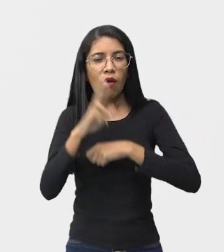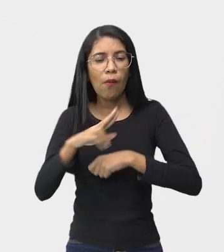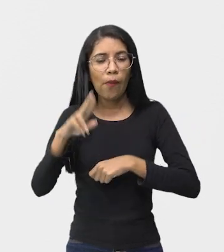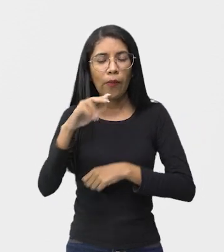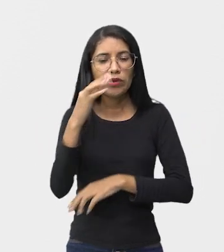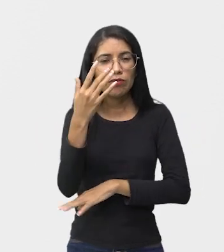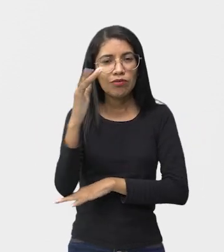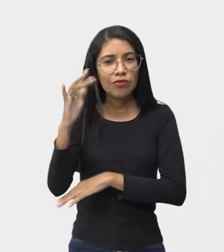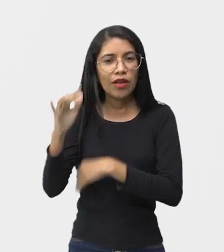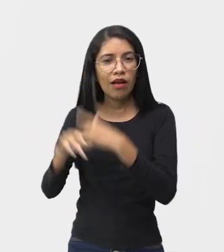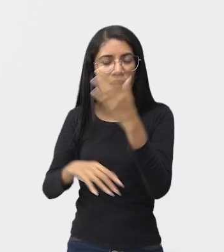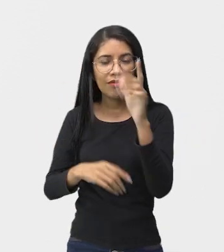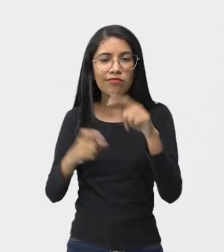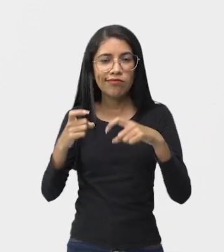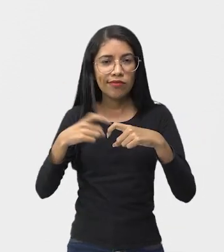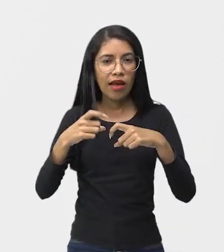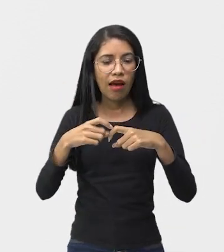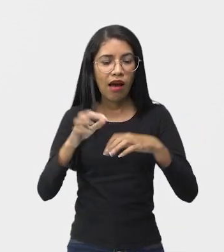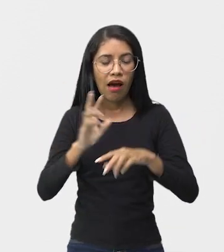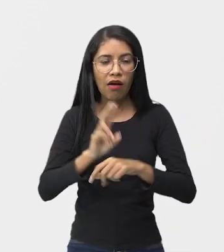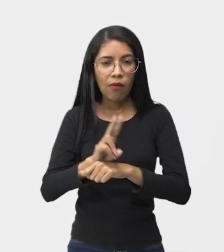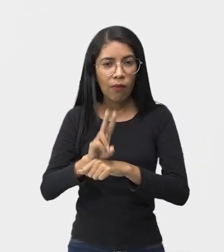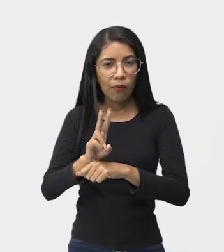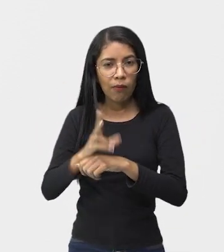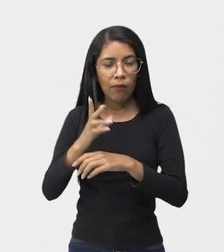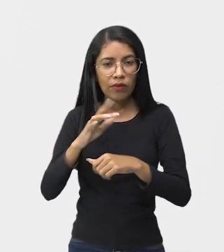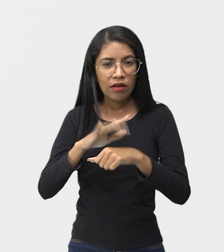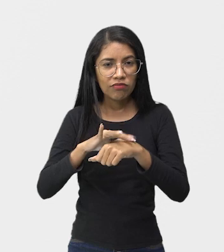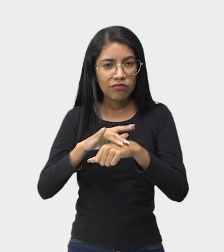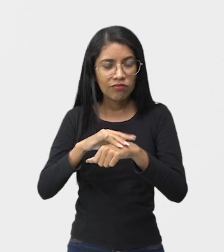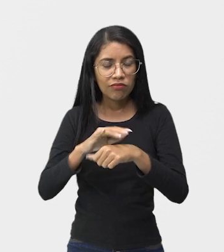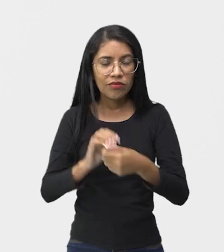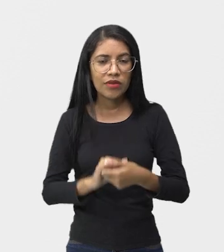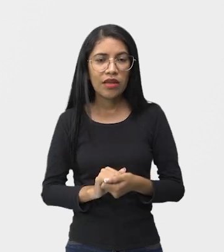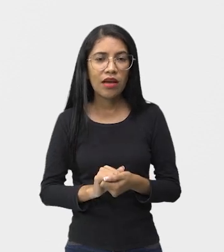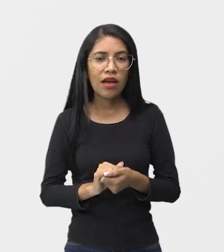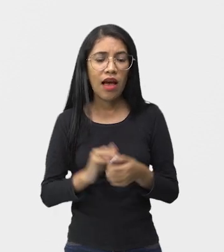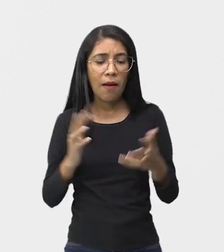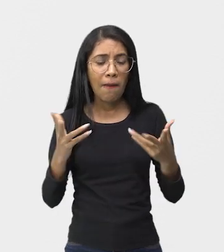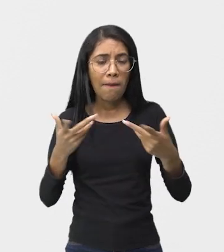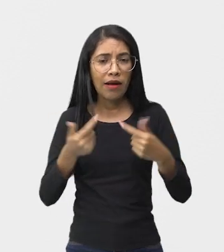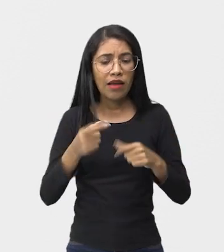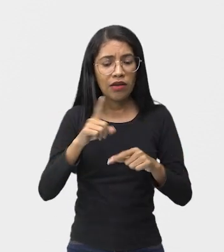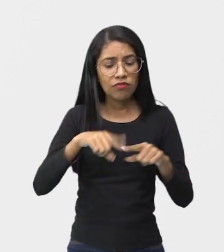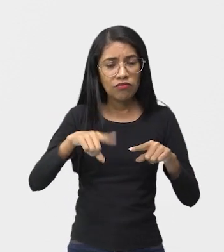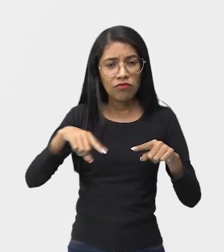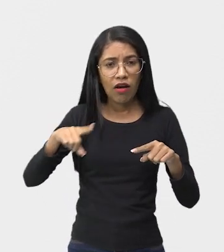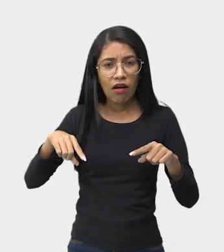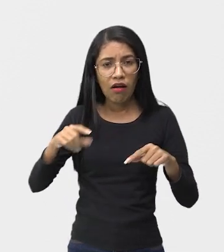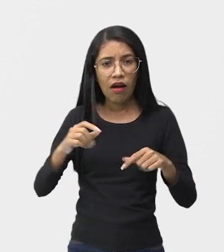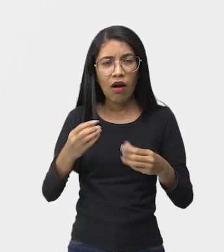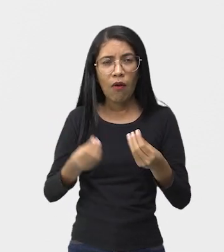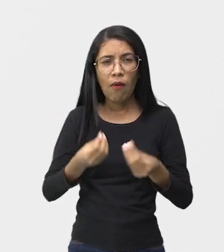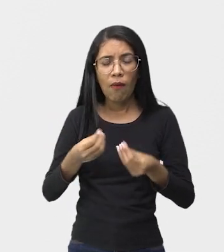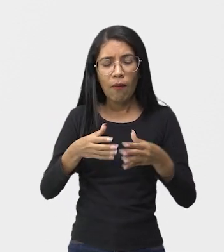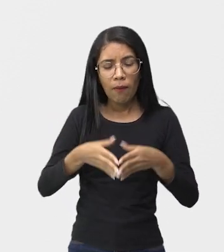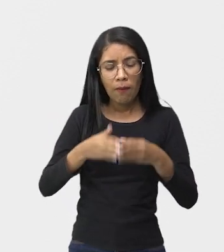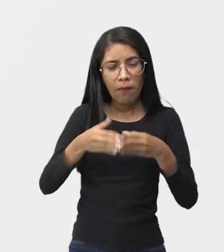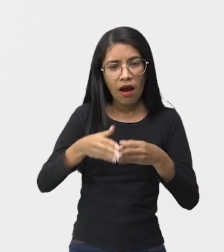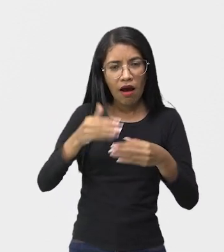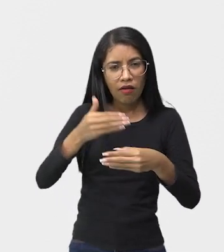ervas medicinais para tratar doenças, habilidade na utilização de algumas ferramentas como construir